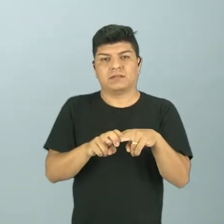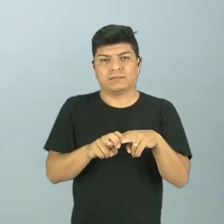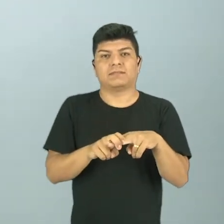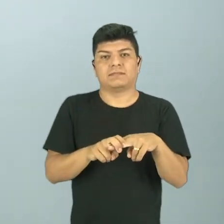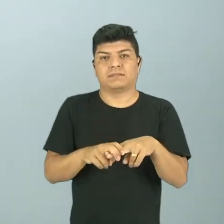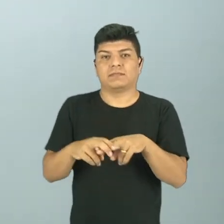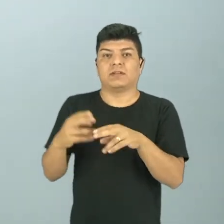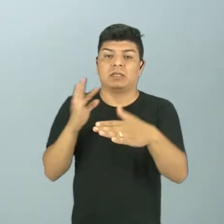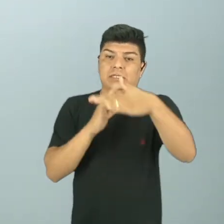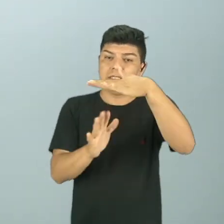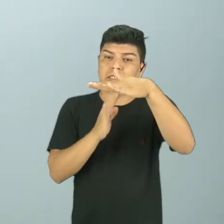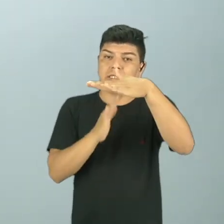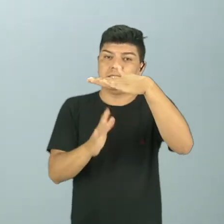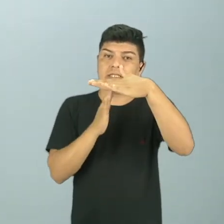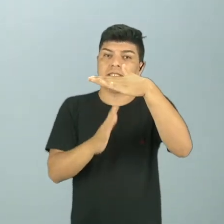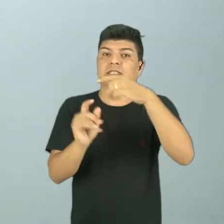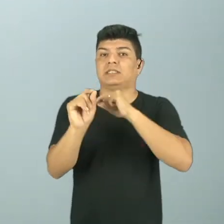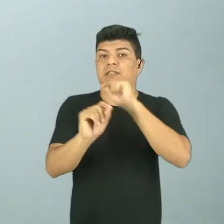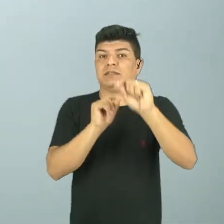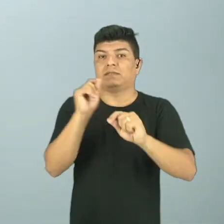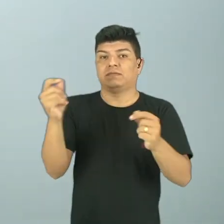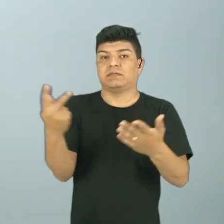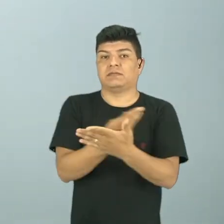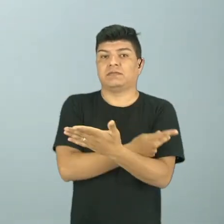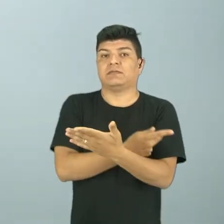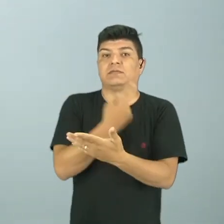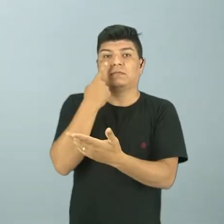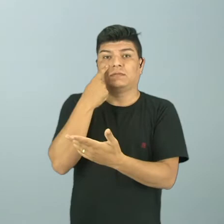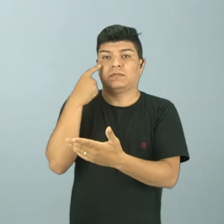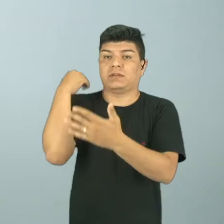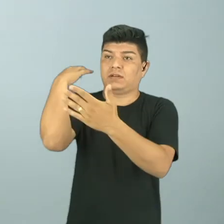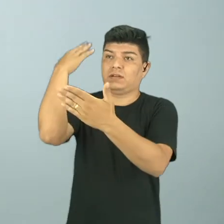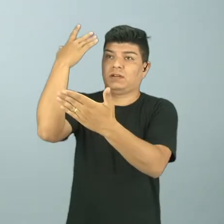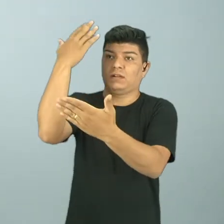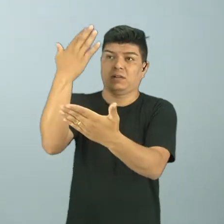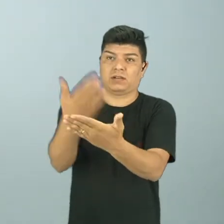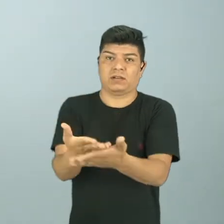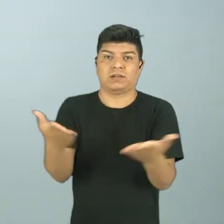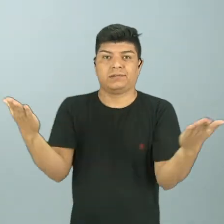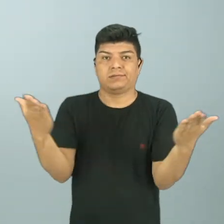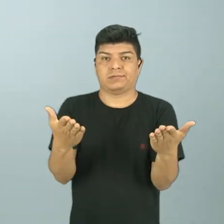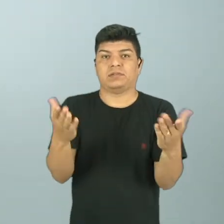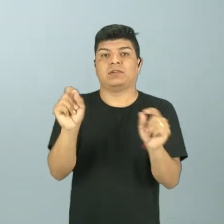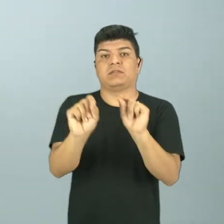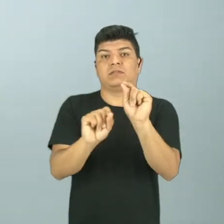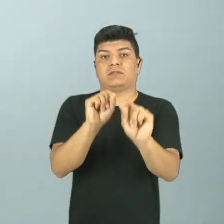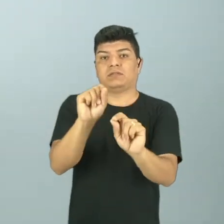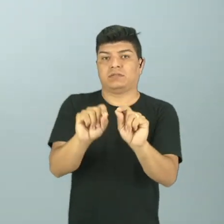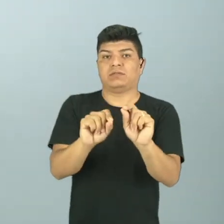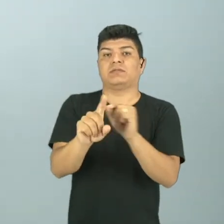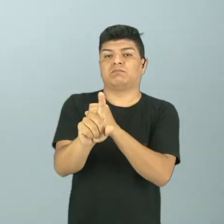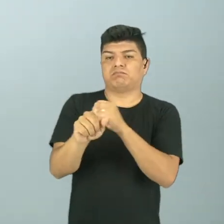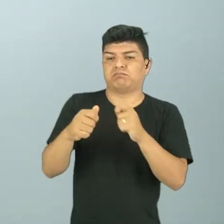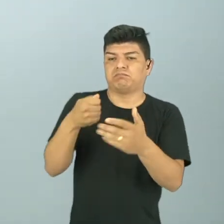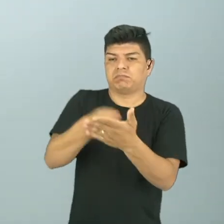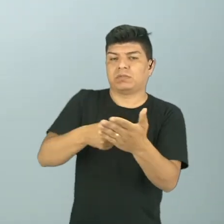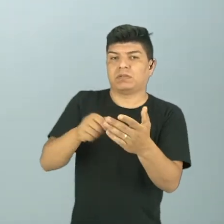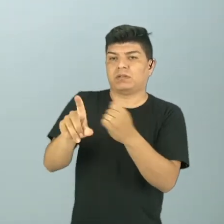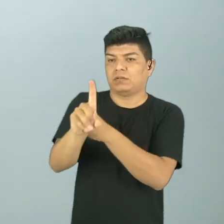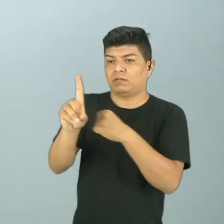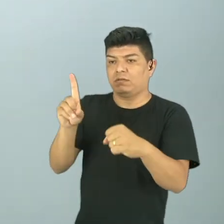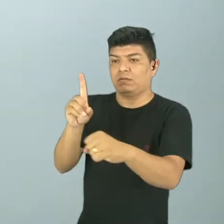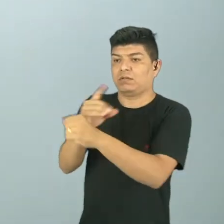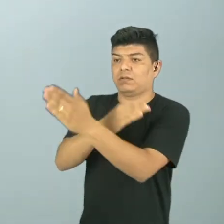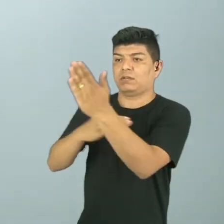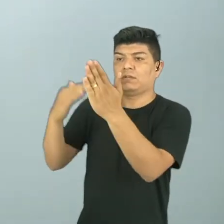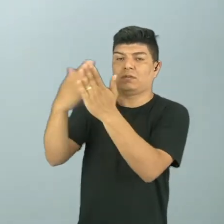essa imigração vai surtir um efeito que a gente vê até os dias atuais, dessa disputa de classes, de uma classe dizendo que é